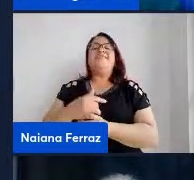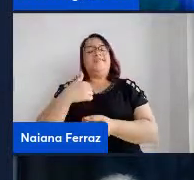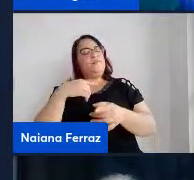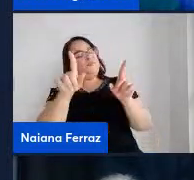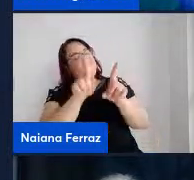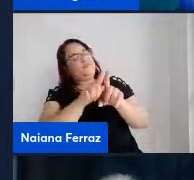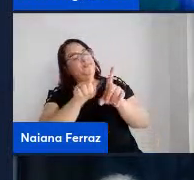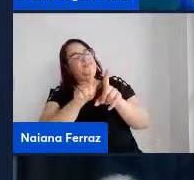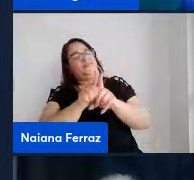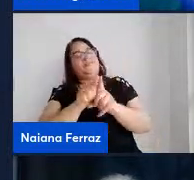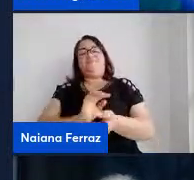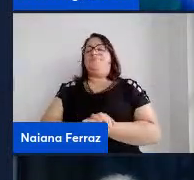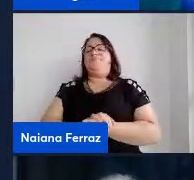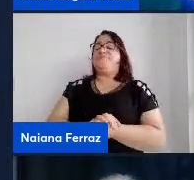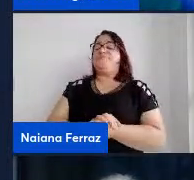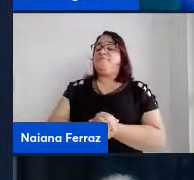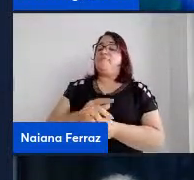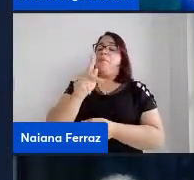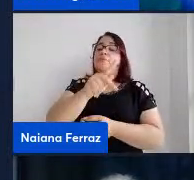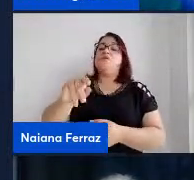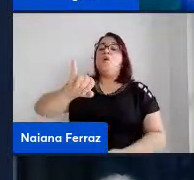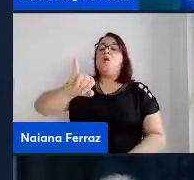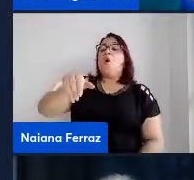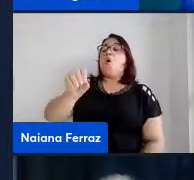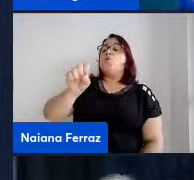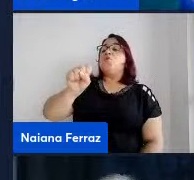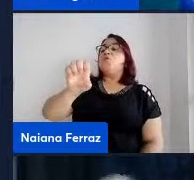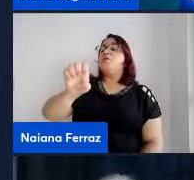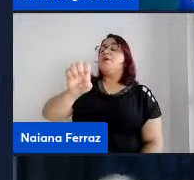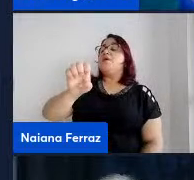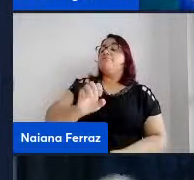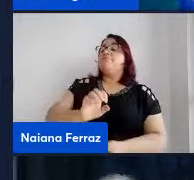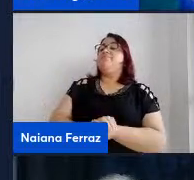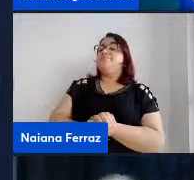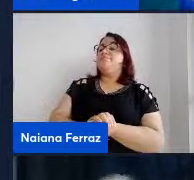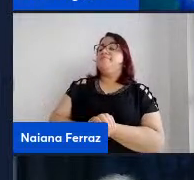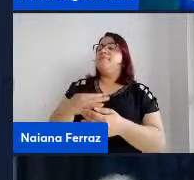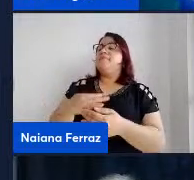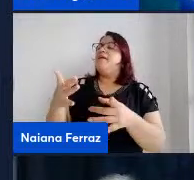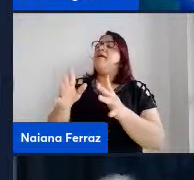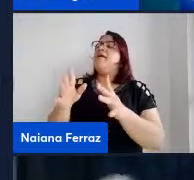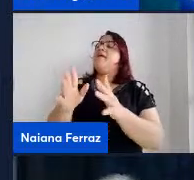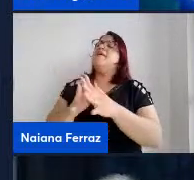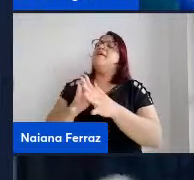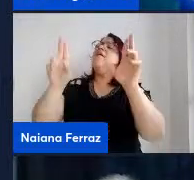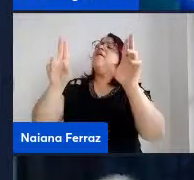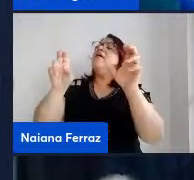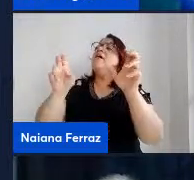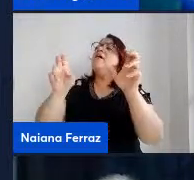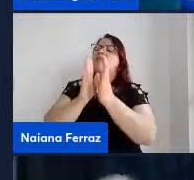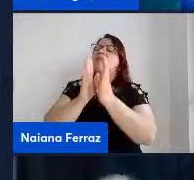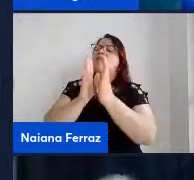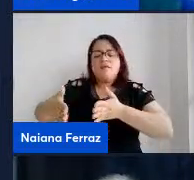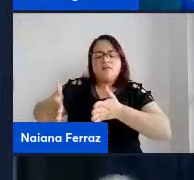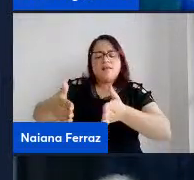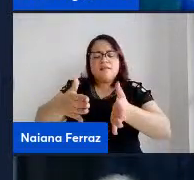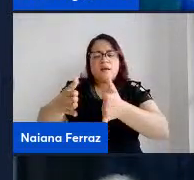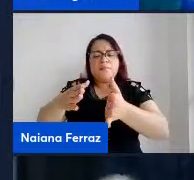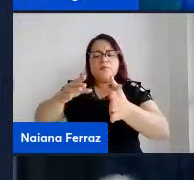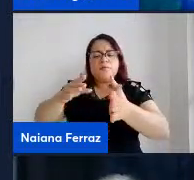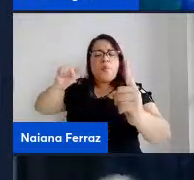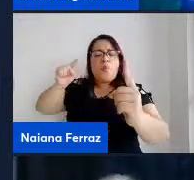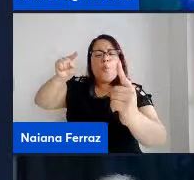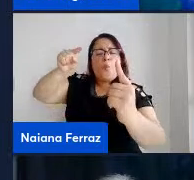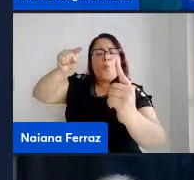José Ricardo Carvalho da Silva vai tratar de caminhos de uma meta ou